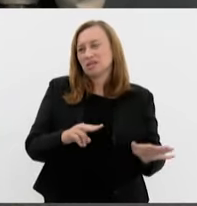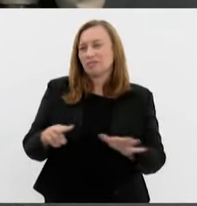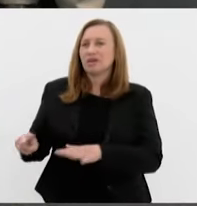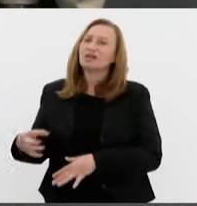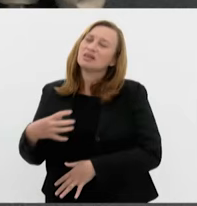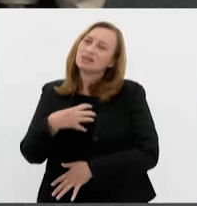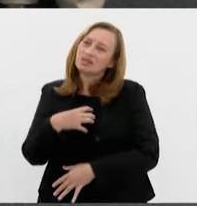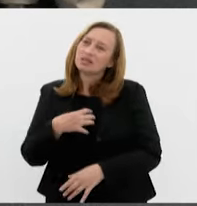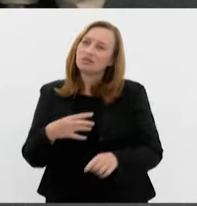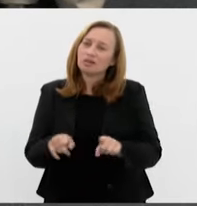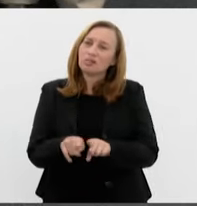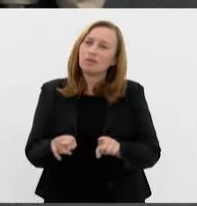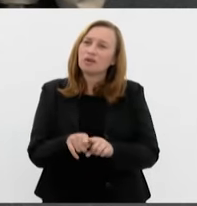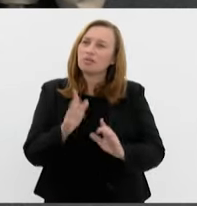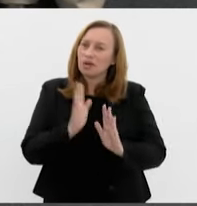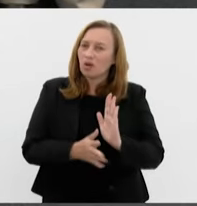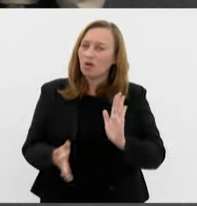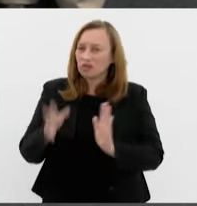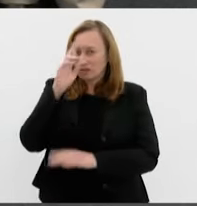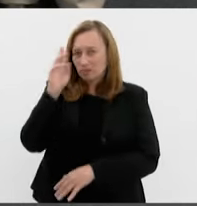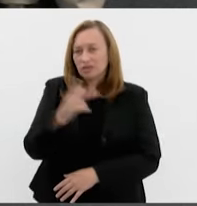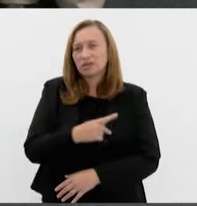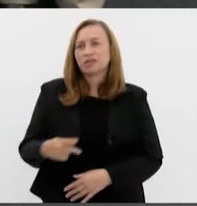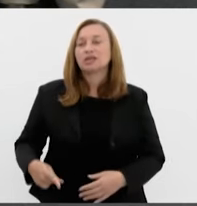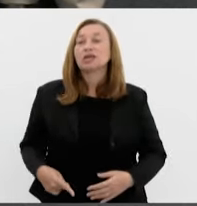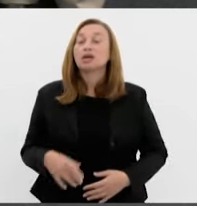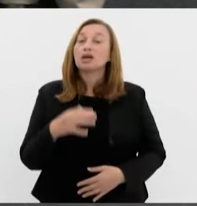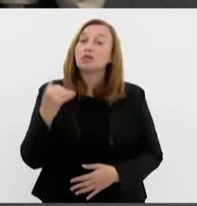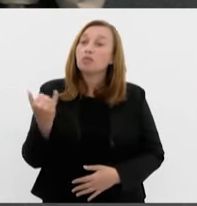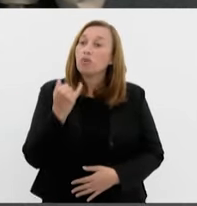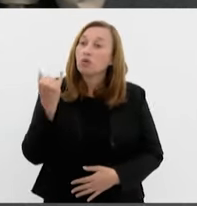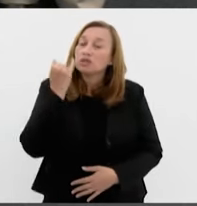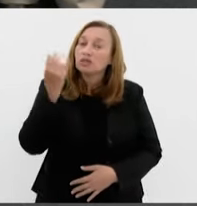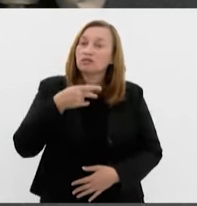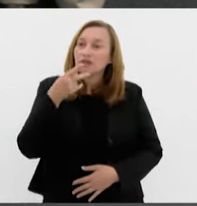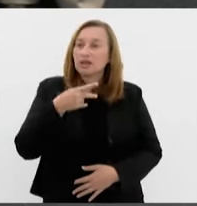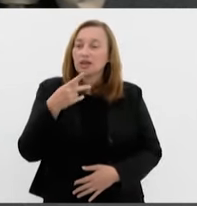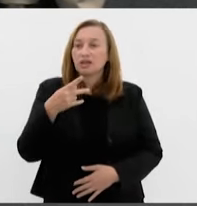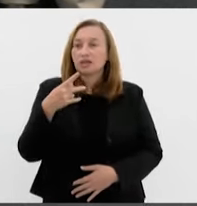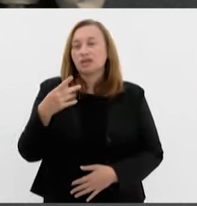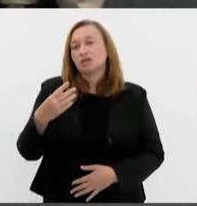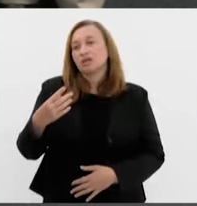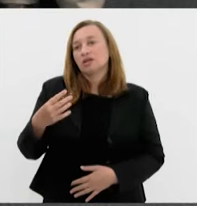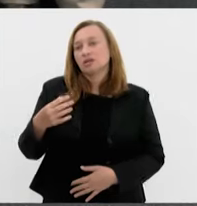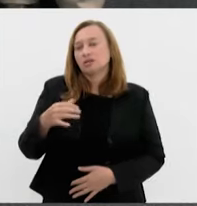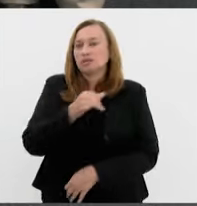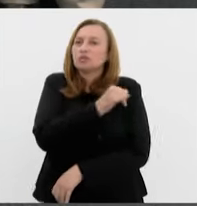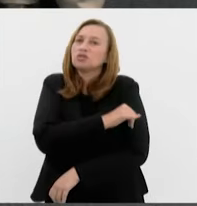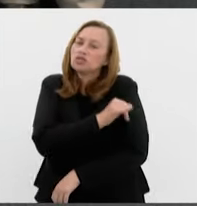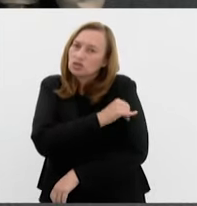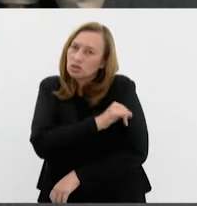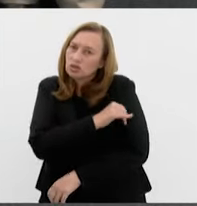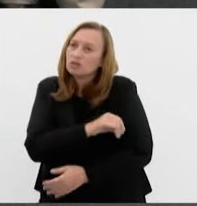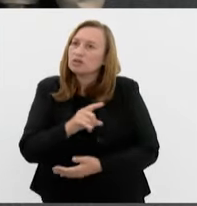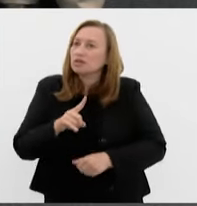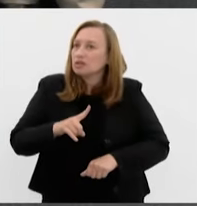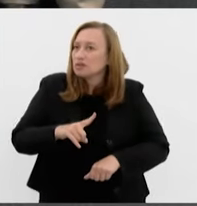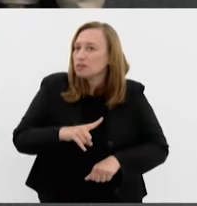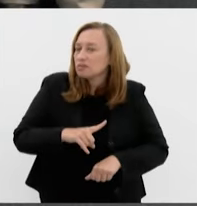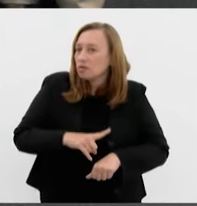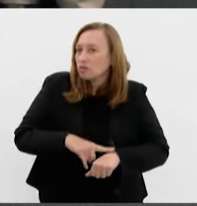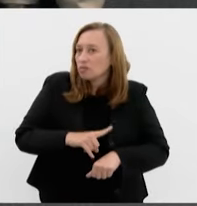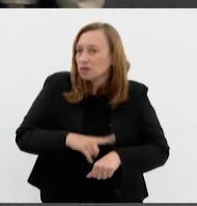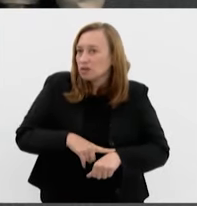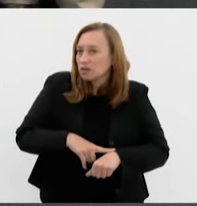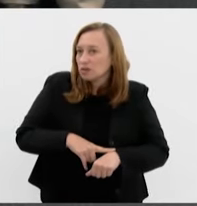também pela ordem aqui senhora presidenta muito importante dizer que o Rio de Janeiro vive já nesse momento a